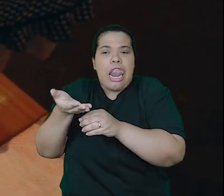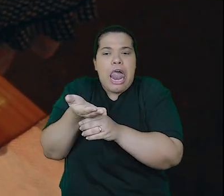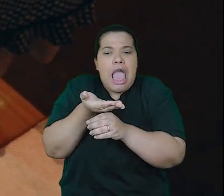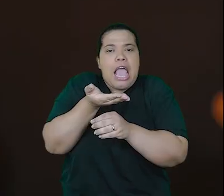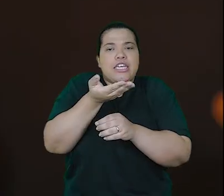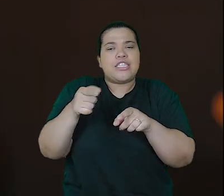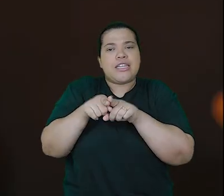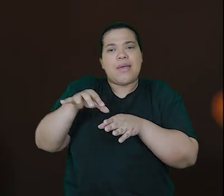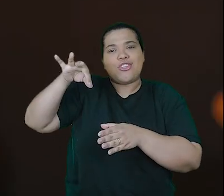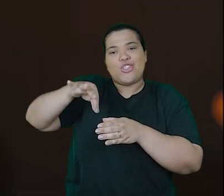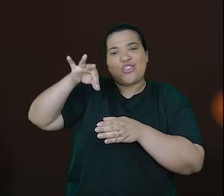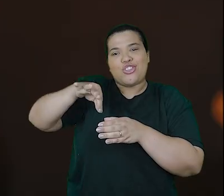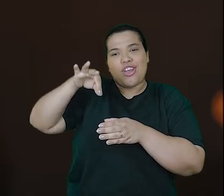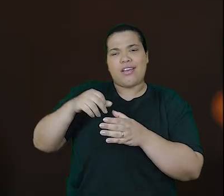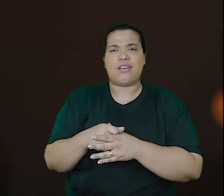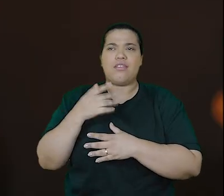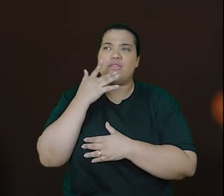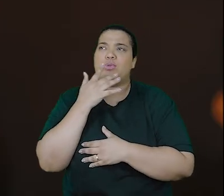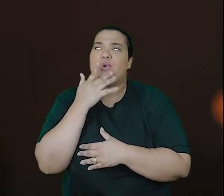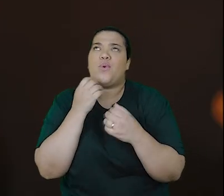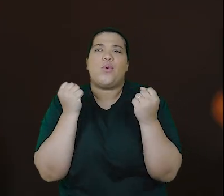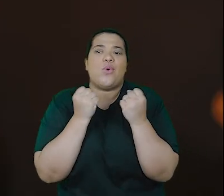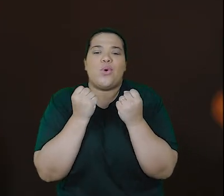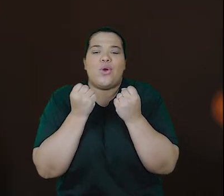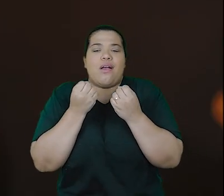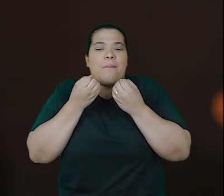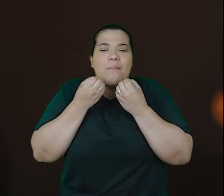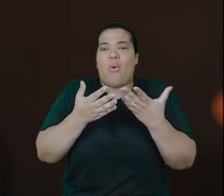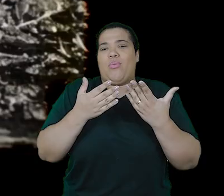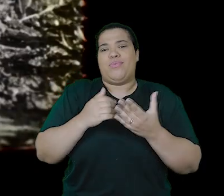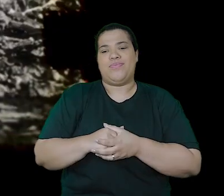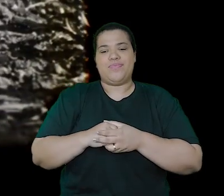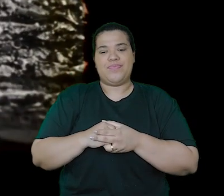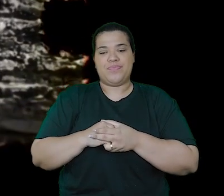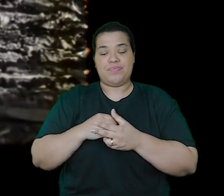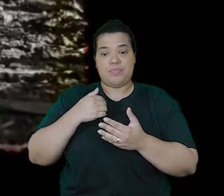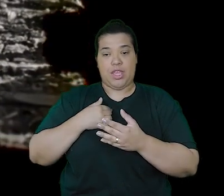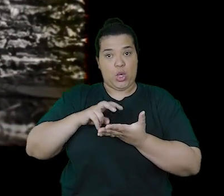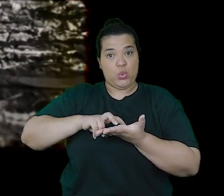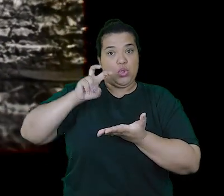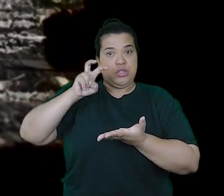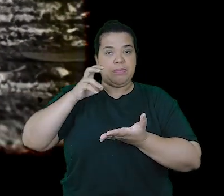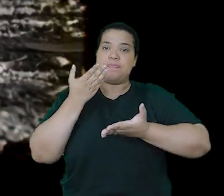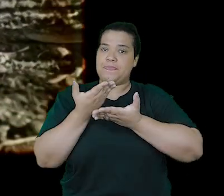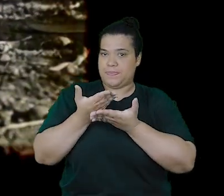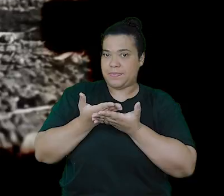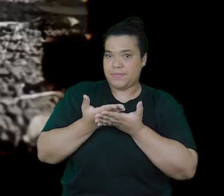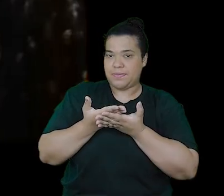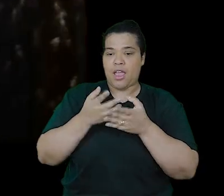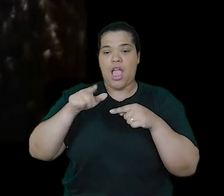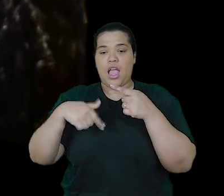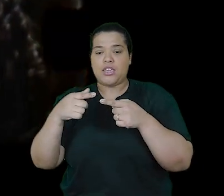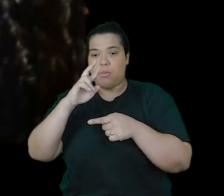erva. Ai, era uma delícia, uma delícia. Era muito bom. Eu estudava de manhã e